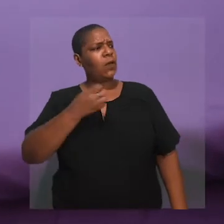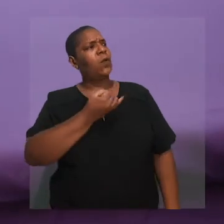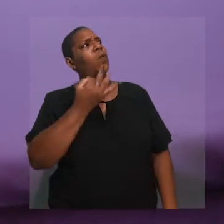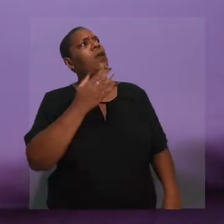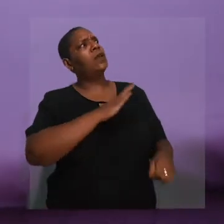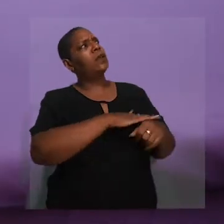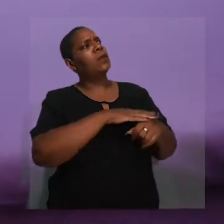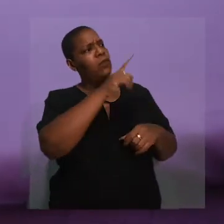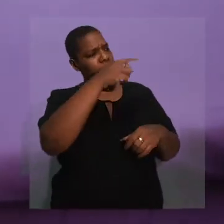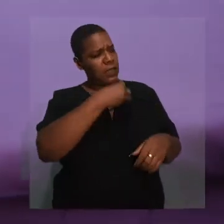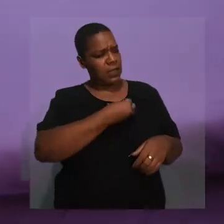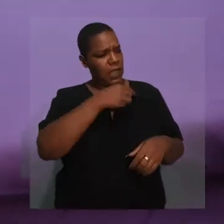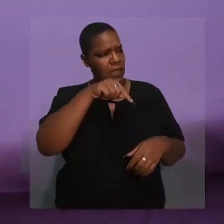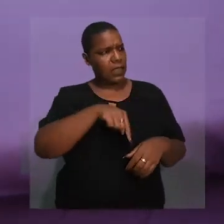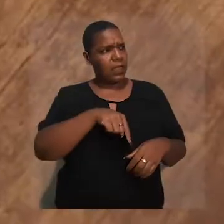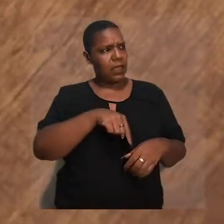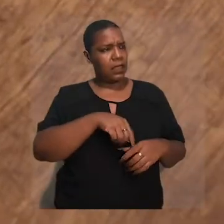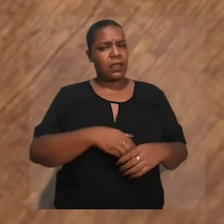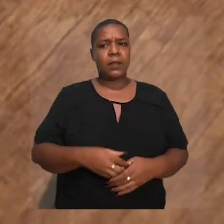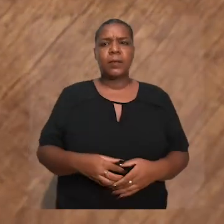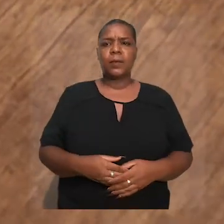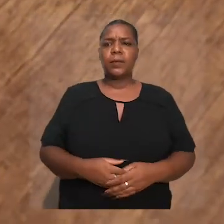Há quanto tempo você está aqui?